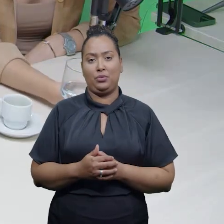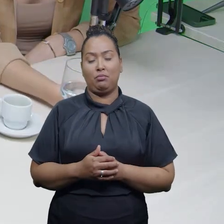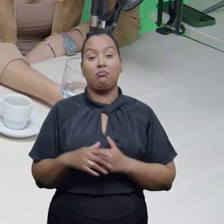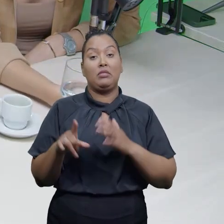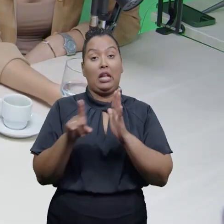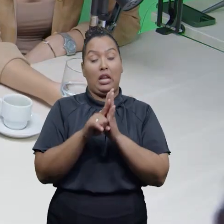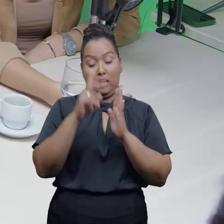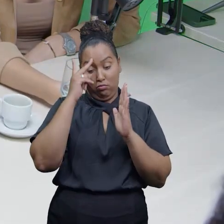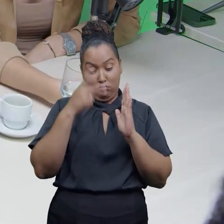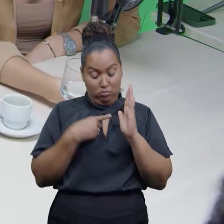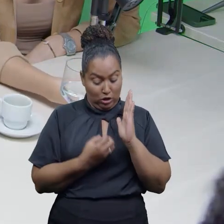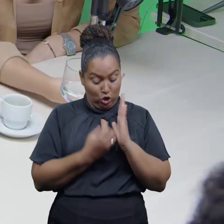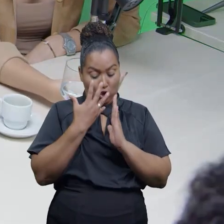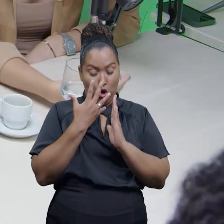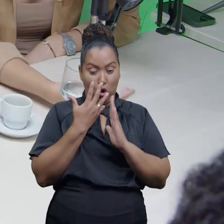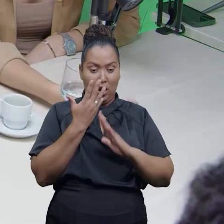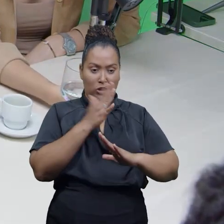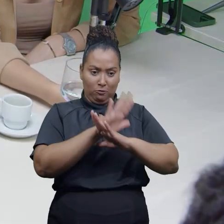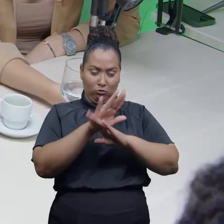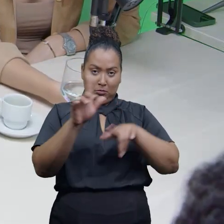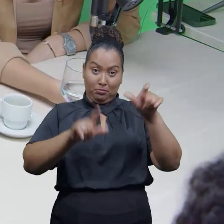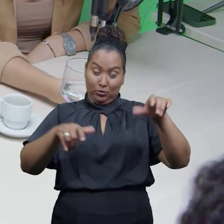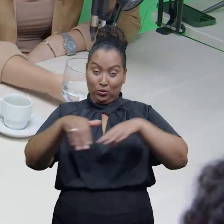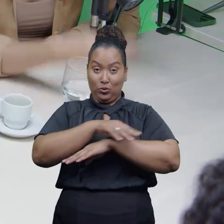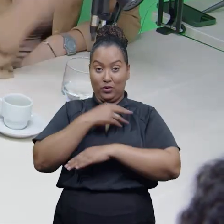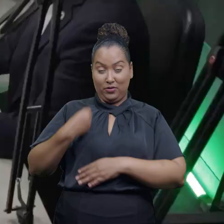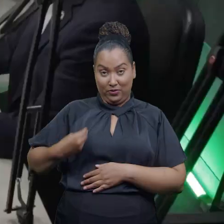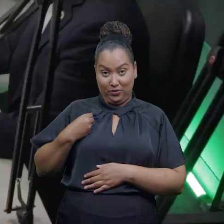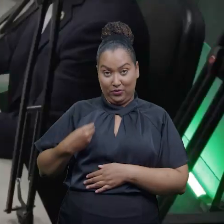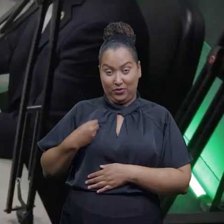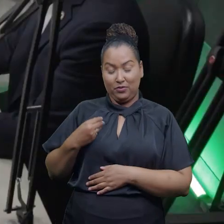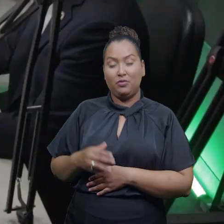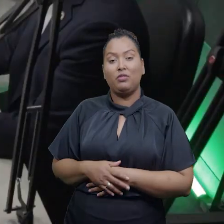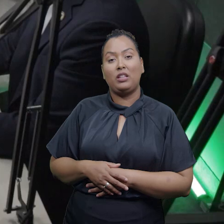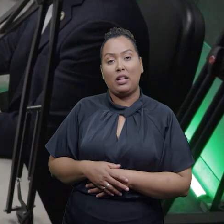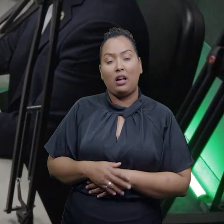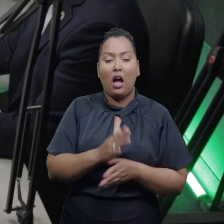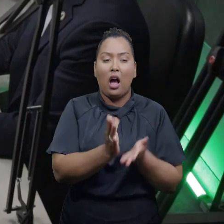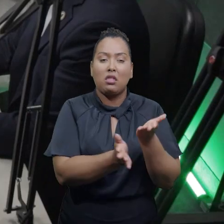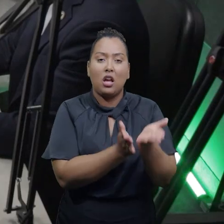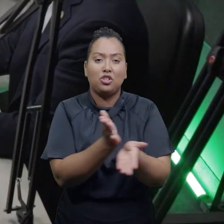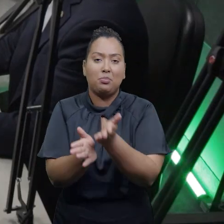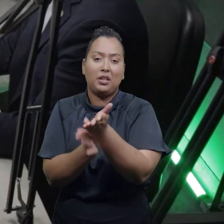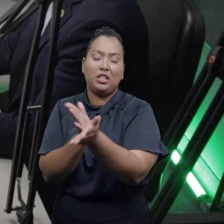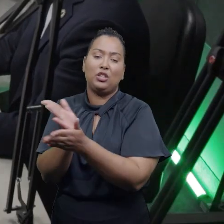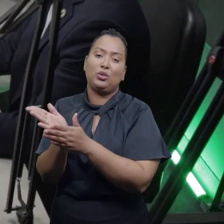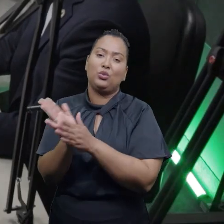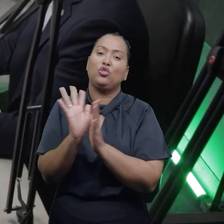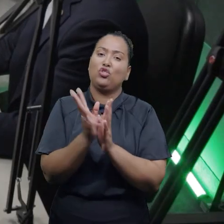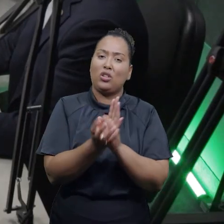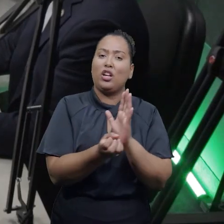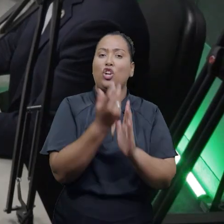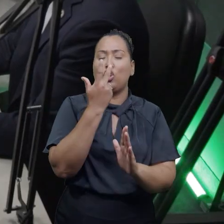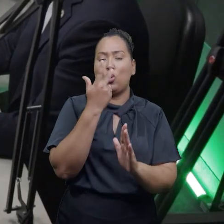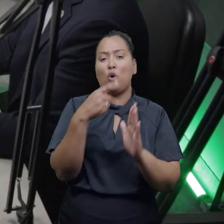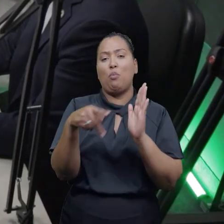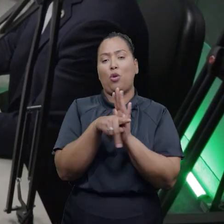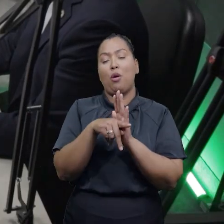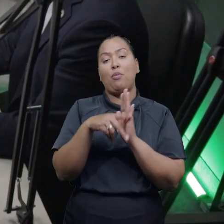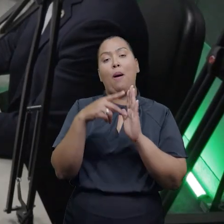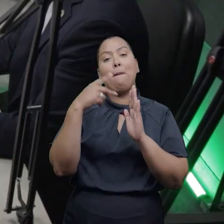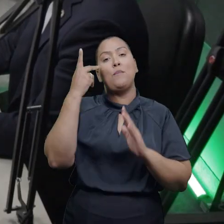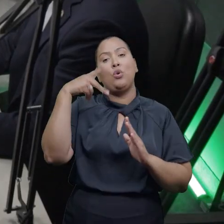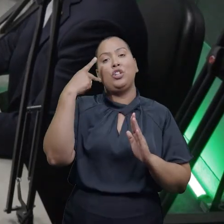trazendo legislação própria para tratar a questão da pessoa em situação de rua em atendimento às determinações da